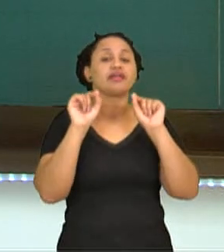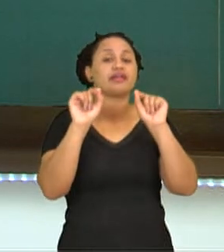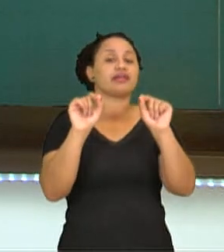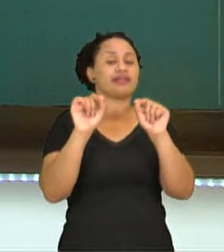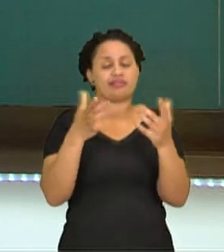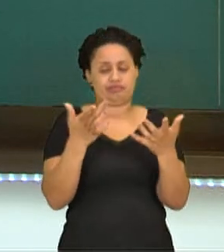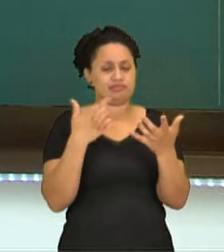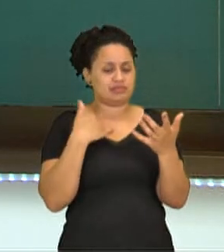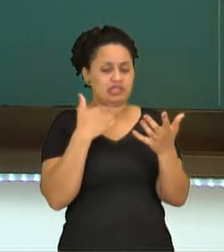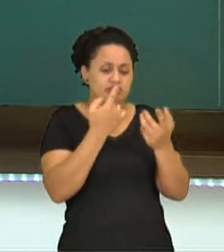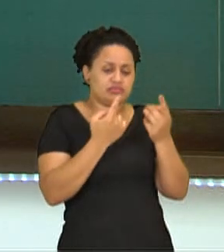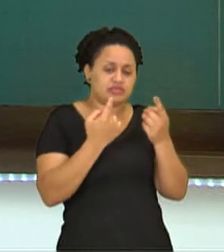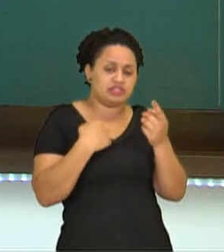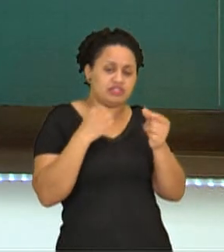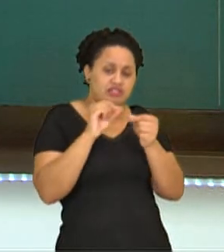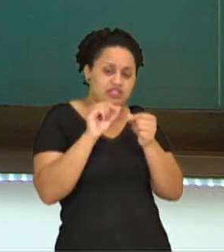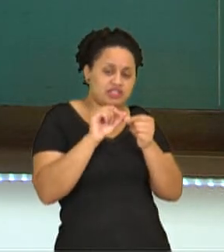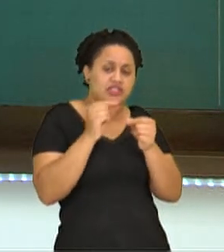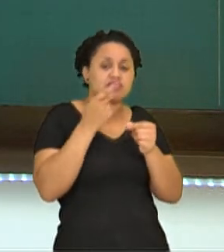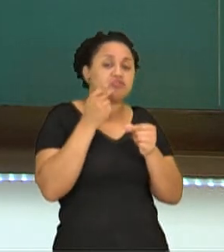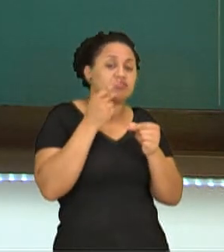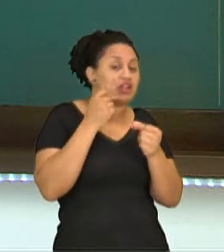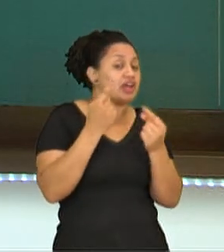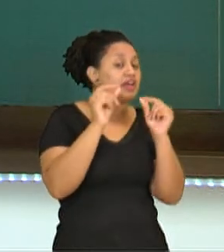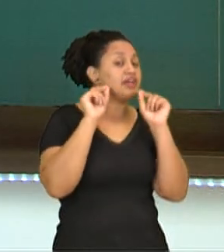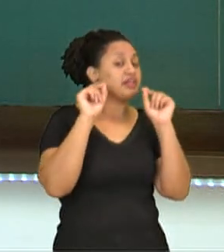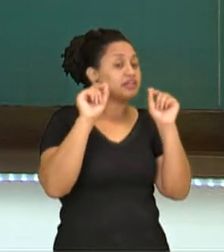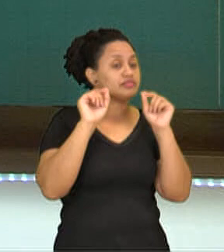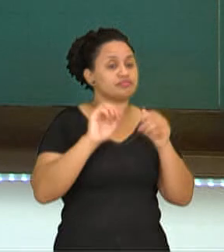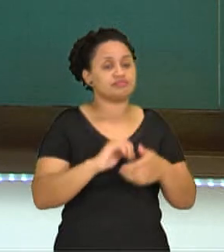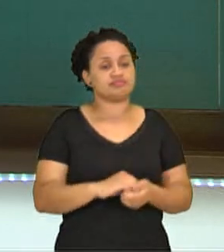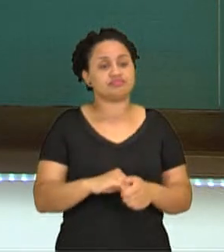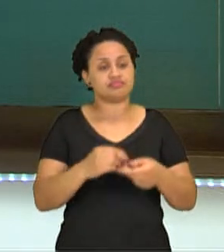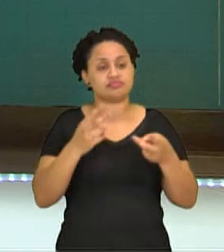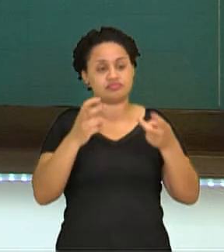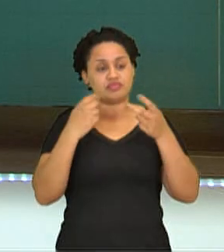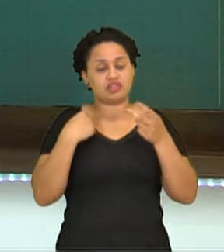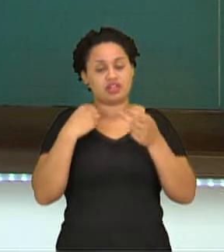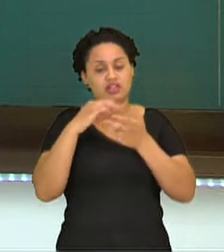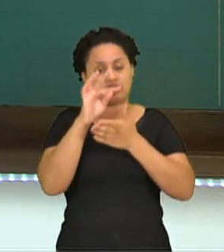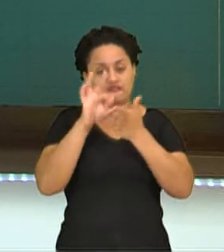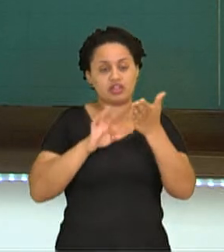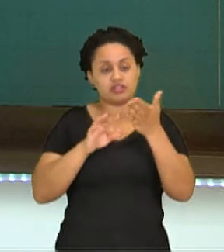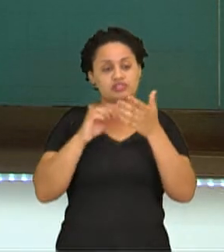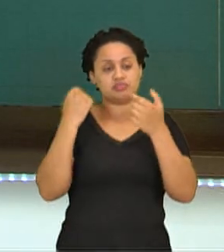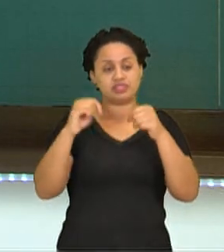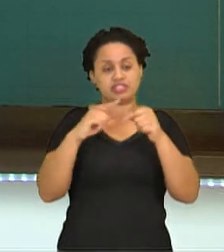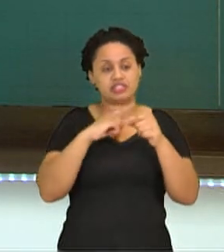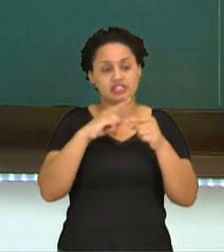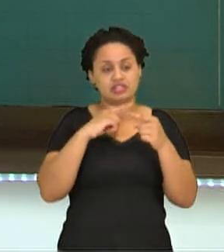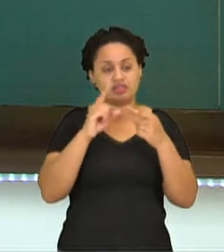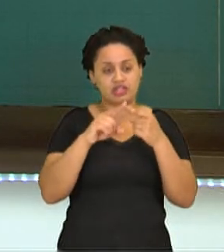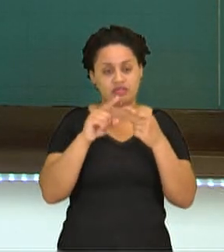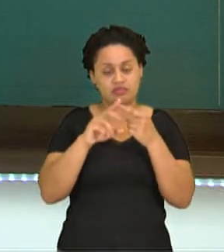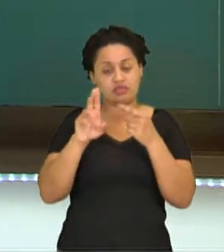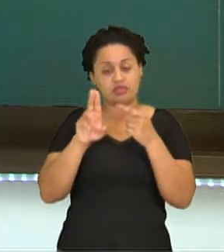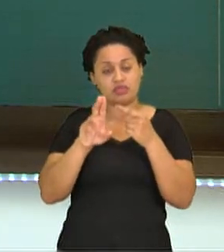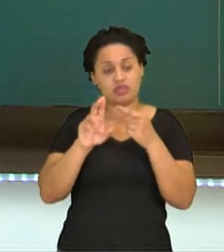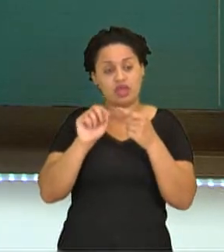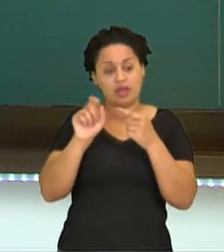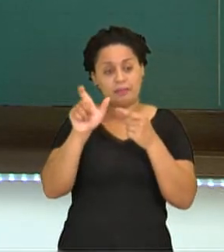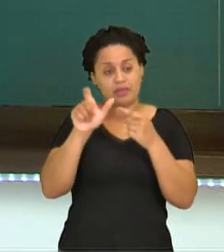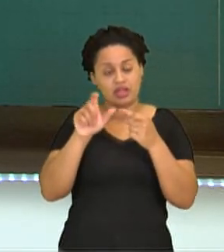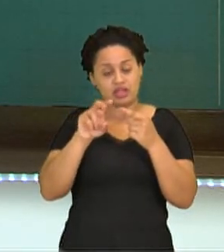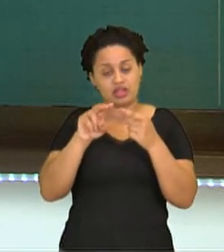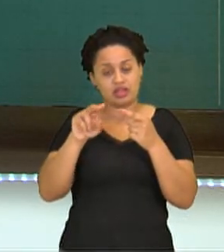pessoa de quem você vai falar. Então, observe o seu texto. ele precisa conter a